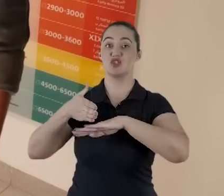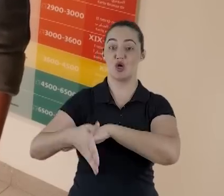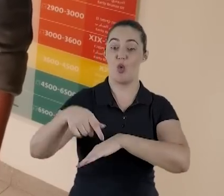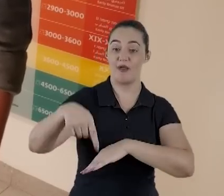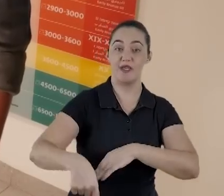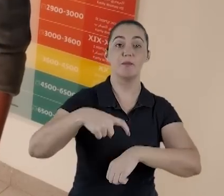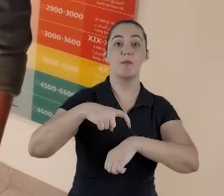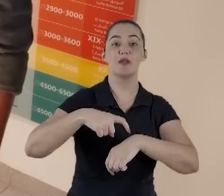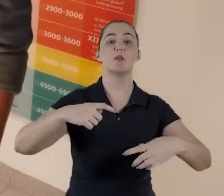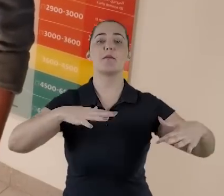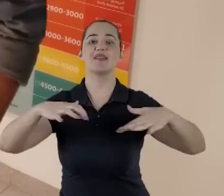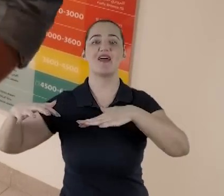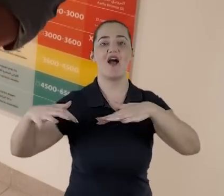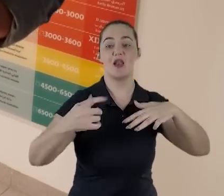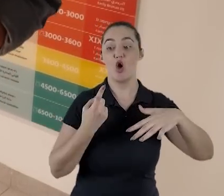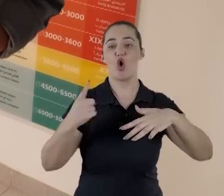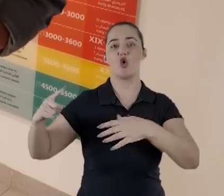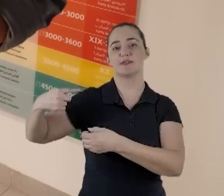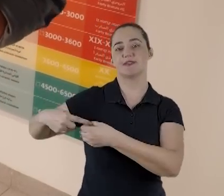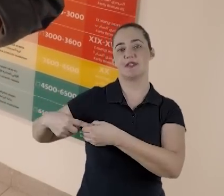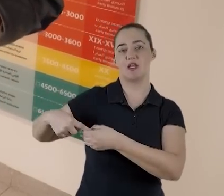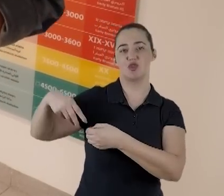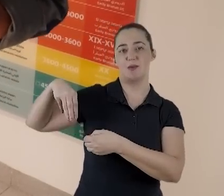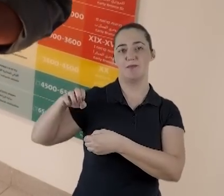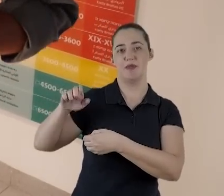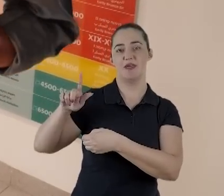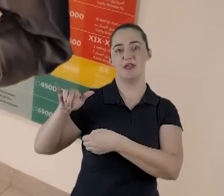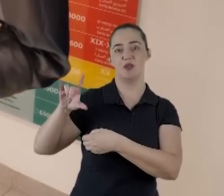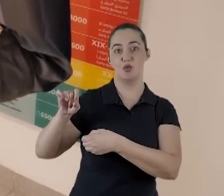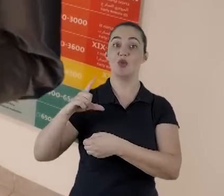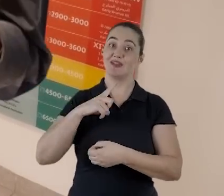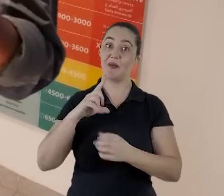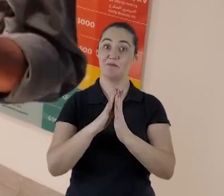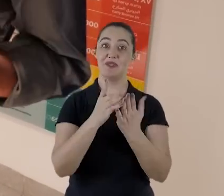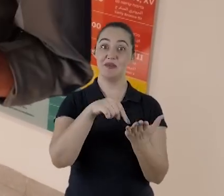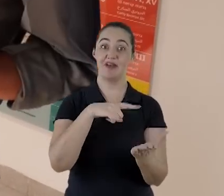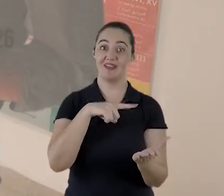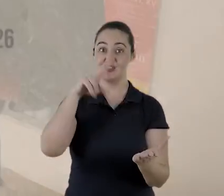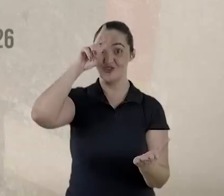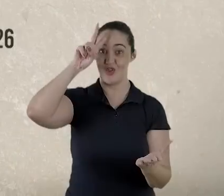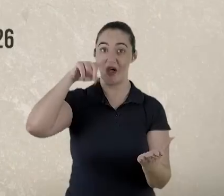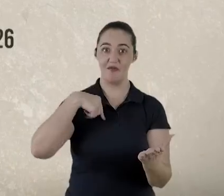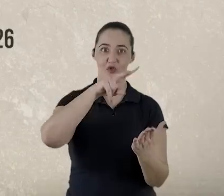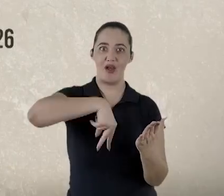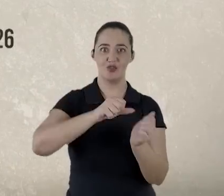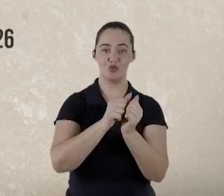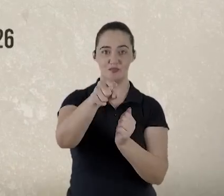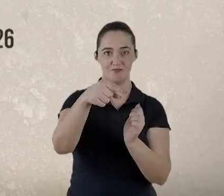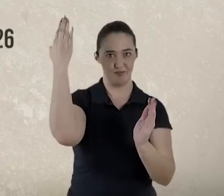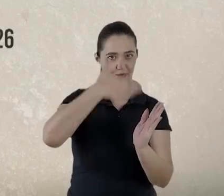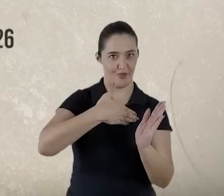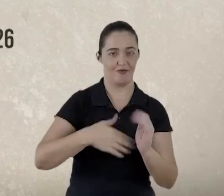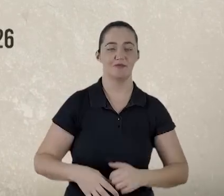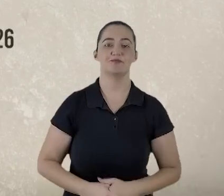numa batalha contra Meguido. E é curioso que esta passagem está justamente na Bíblia Sagrada. Eu peguei a Bíblia para ler para você, preste